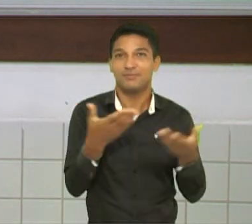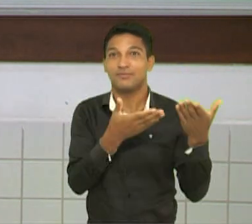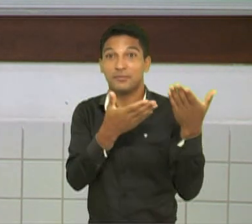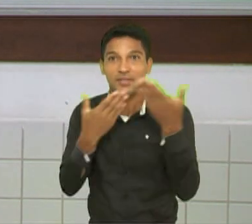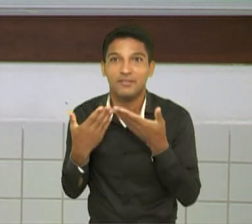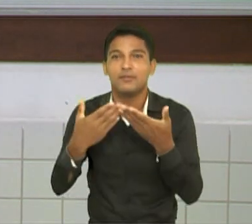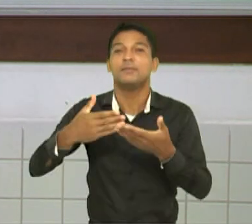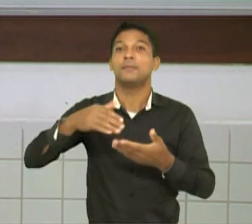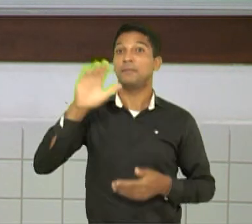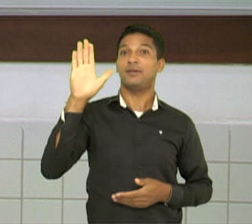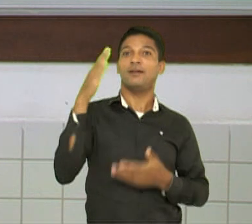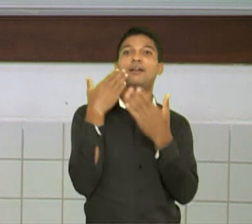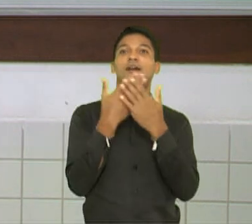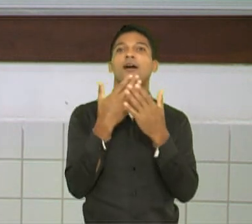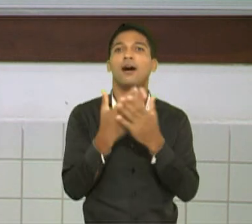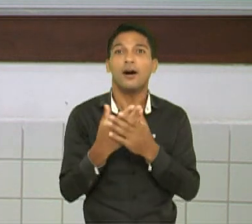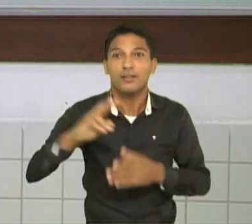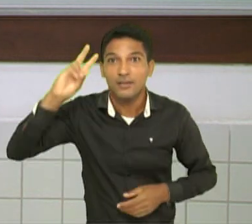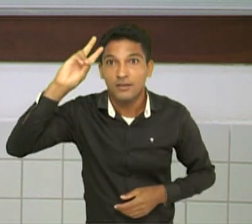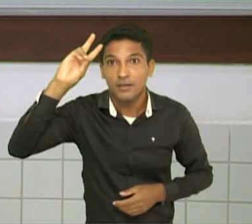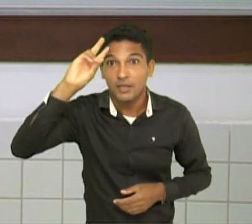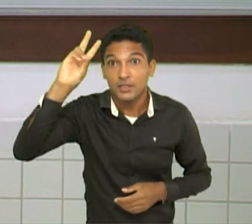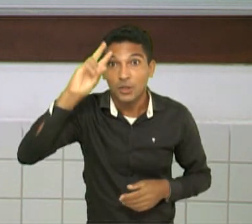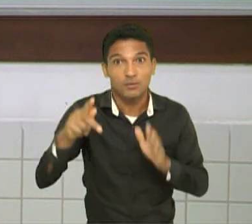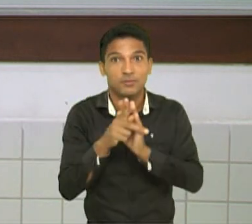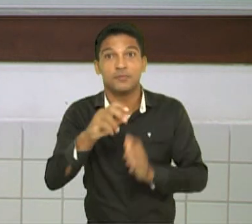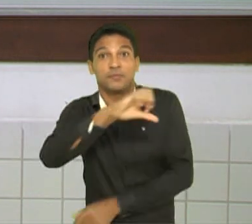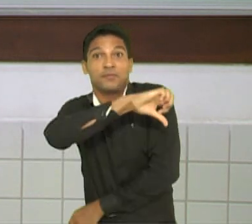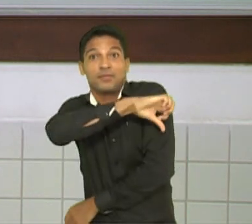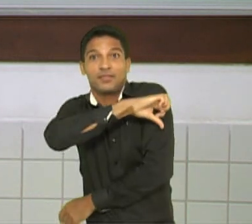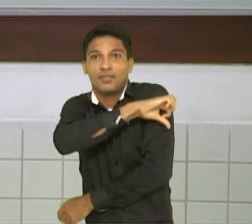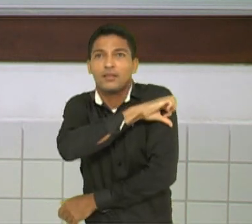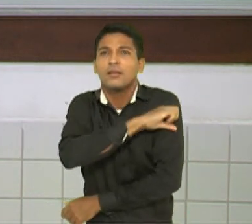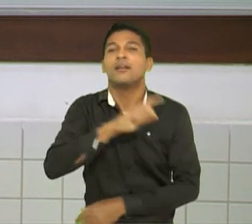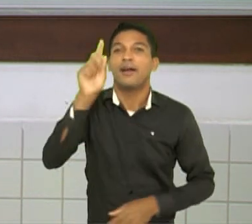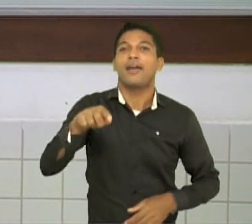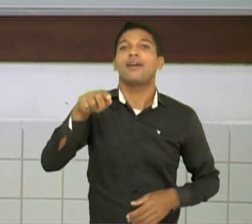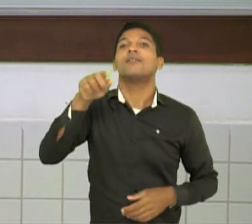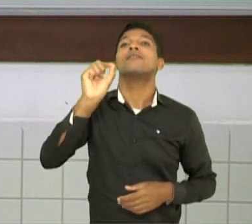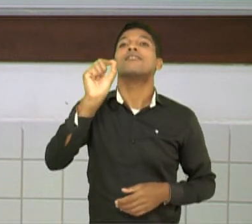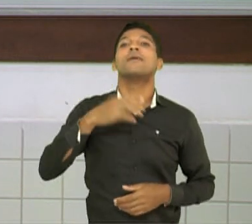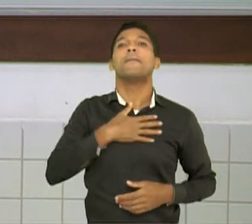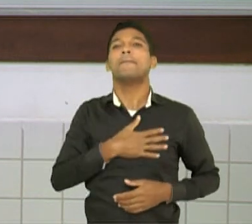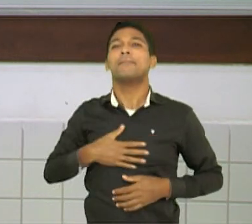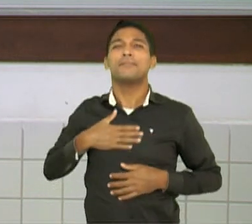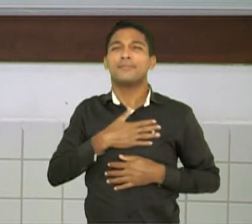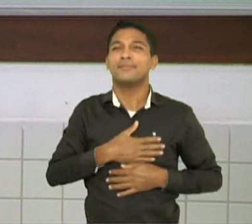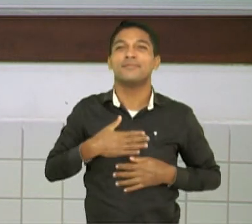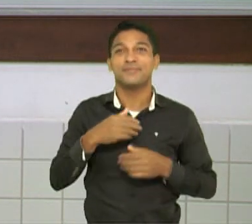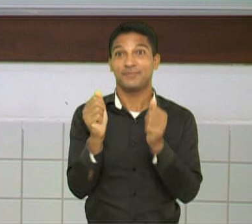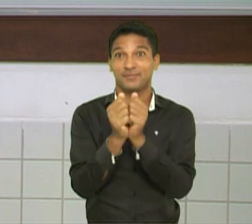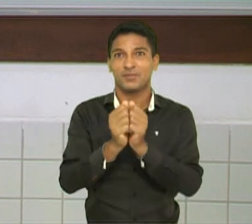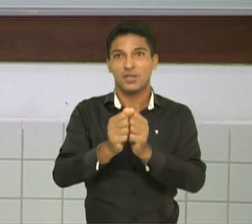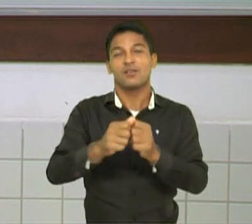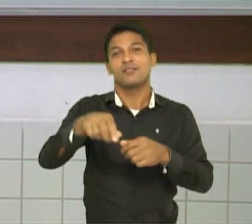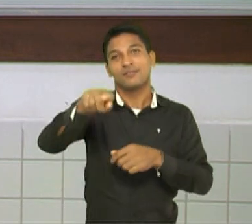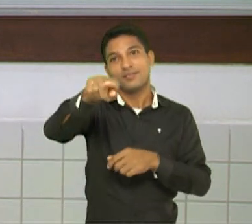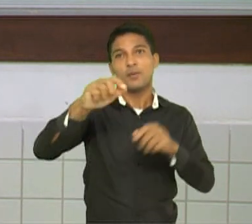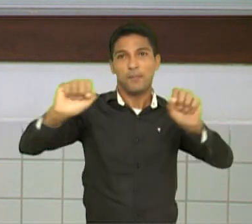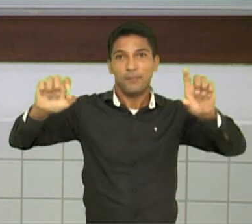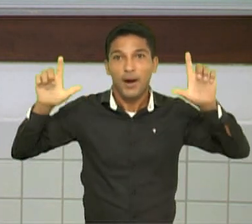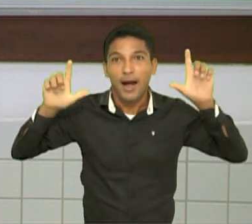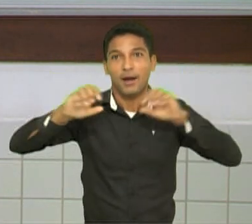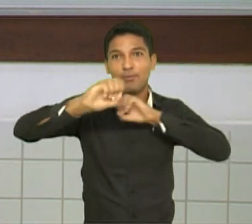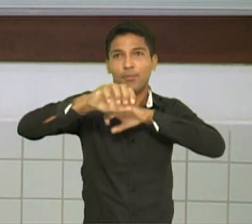bem-vindos a mais uma aula de História do Nono Ano. É um prazer estar junto com você. Obrigado pela licença,